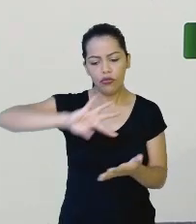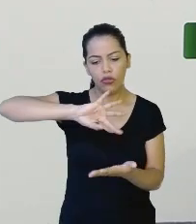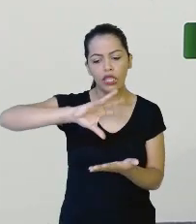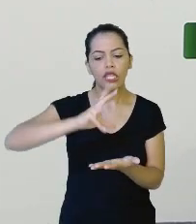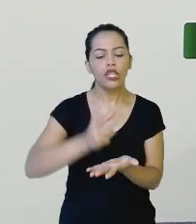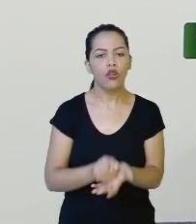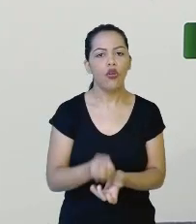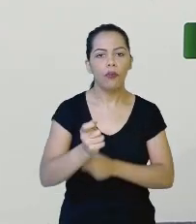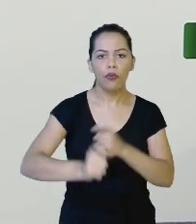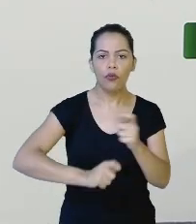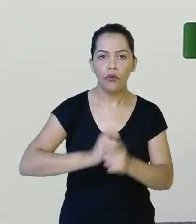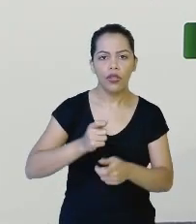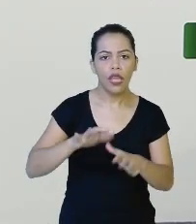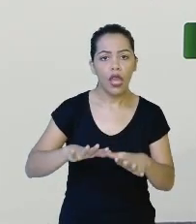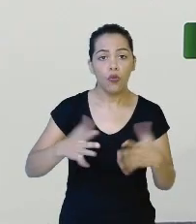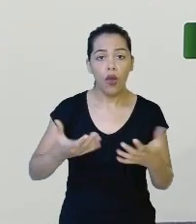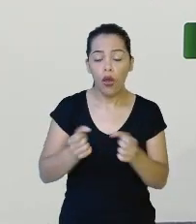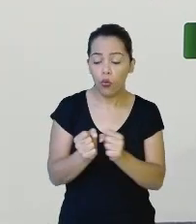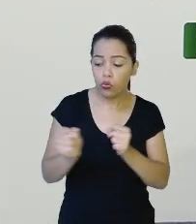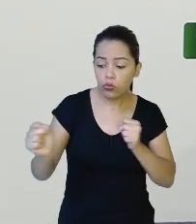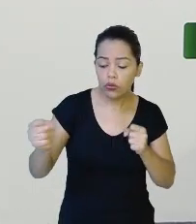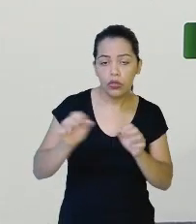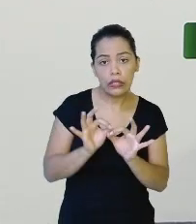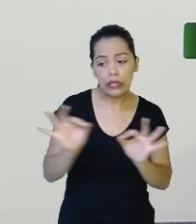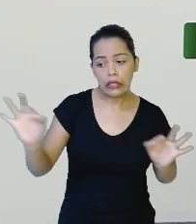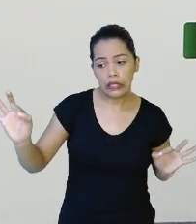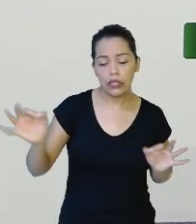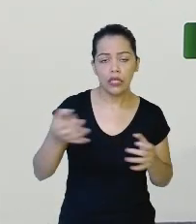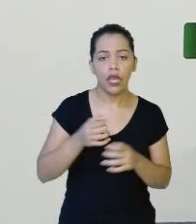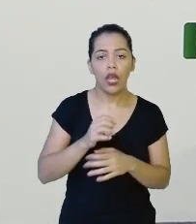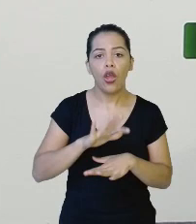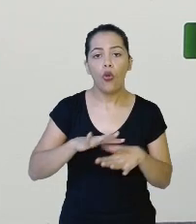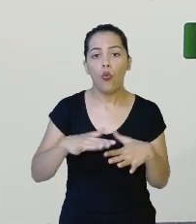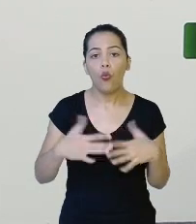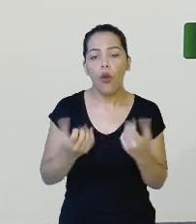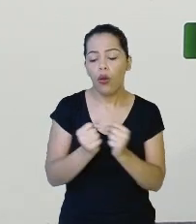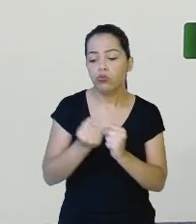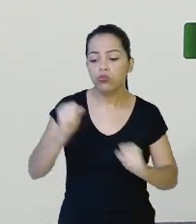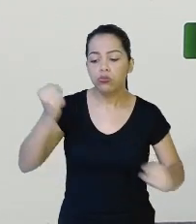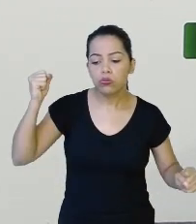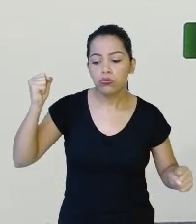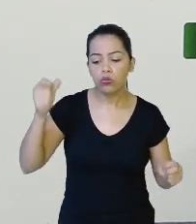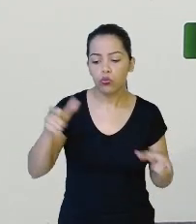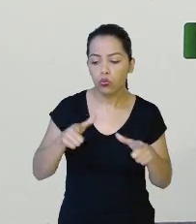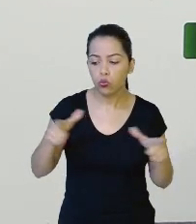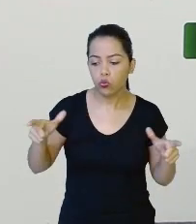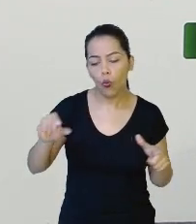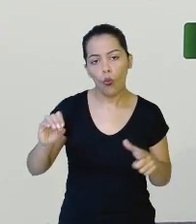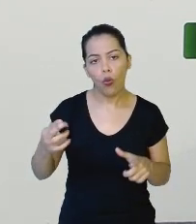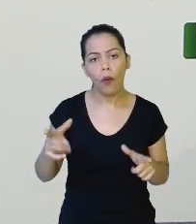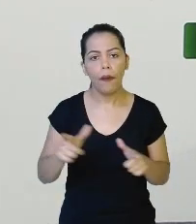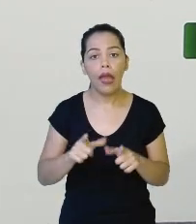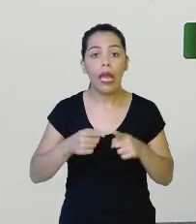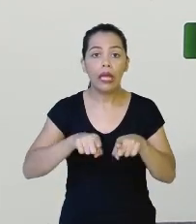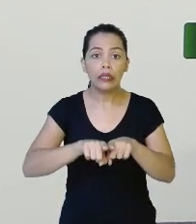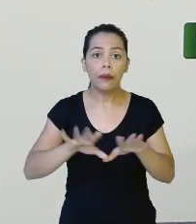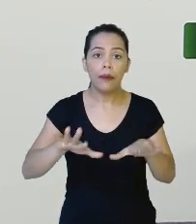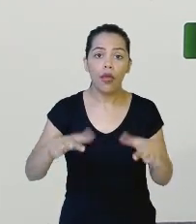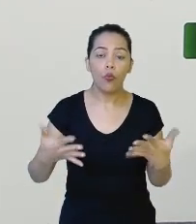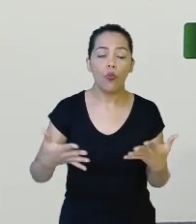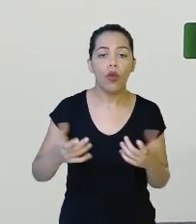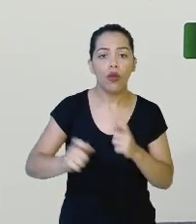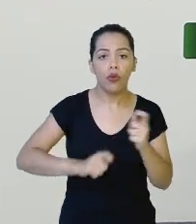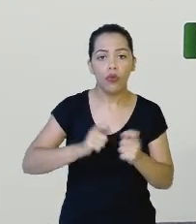as demarcações dessas terras, como é que essas pessoas vivem, quais são as contribuições que essas pessoas têm e trazem